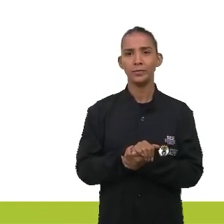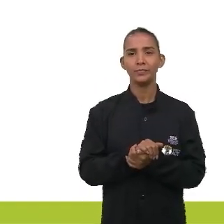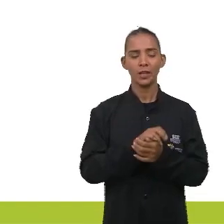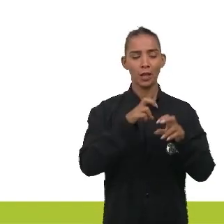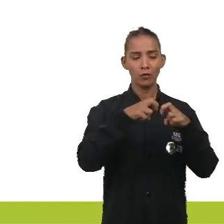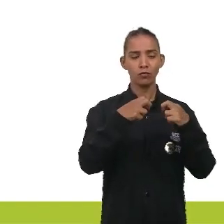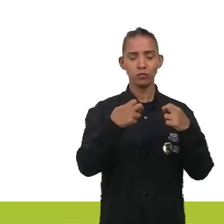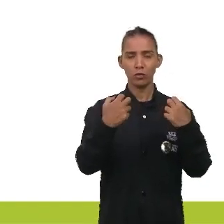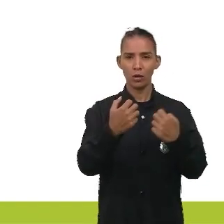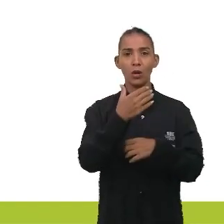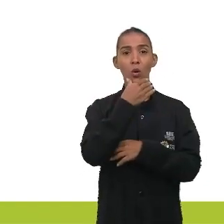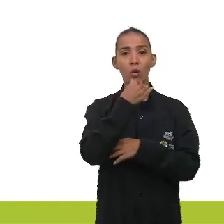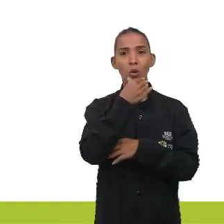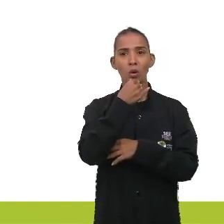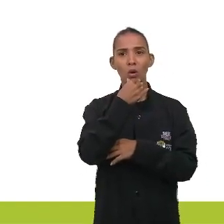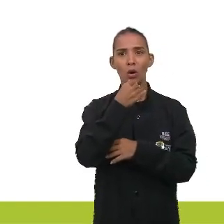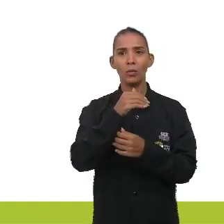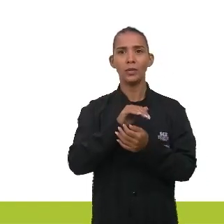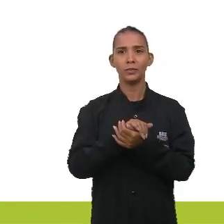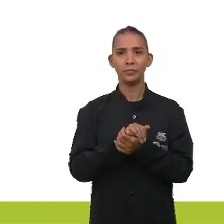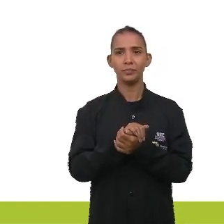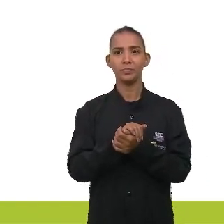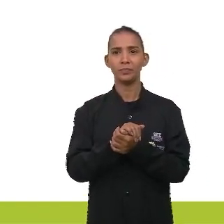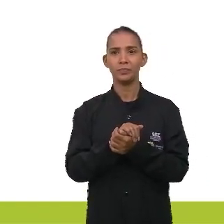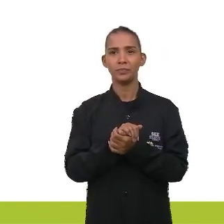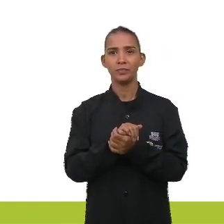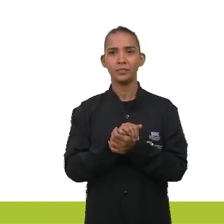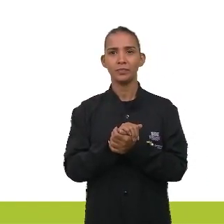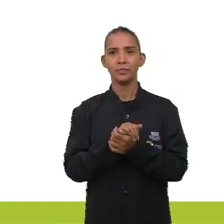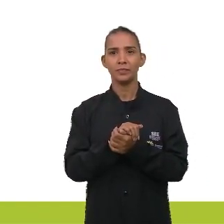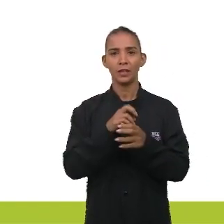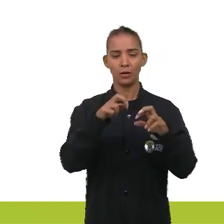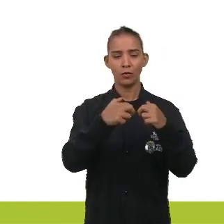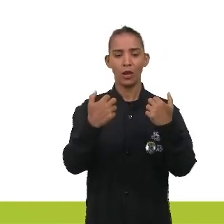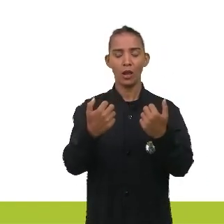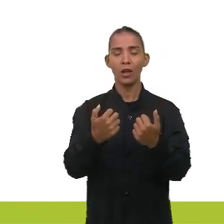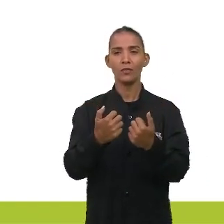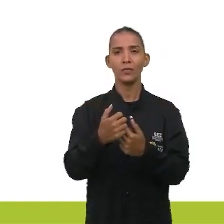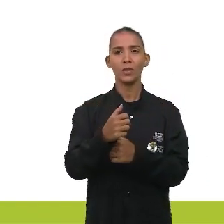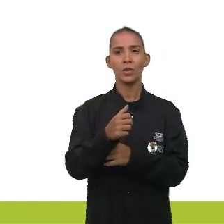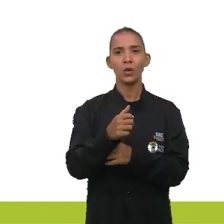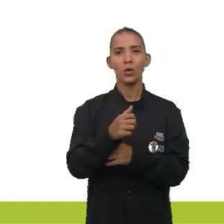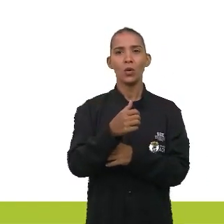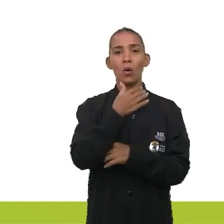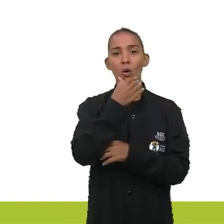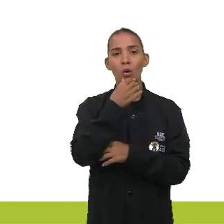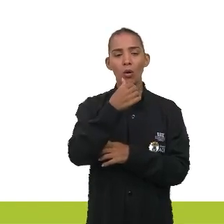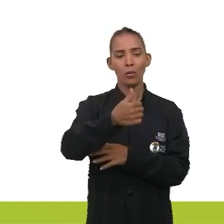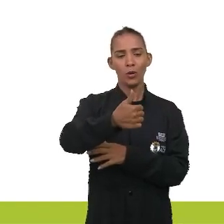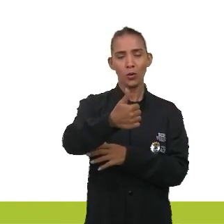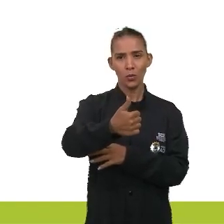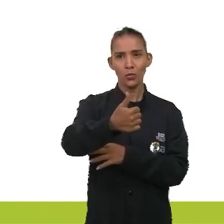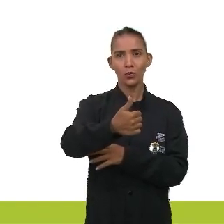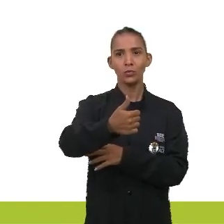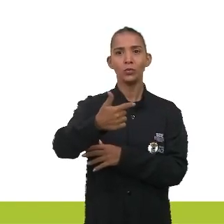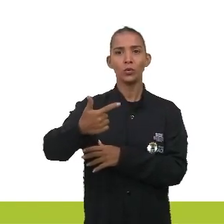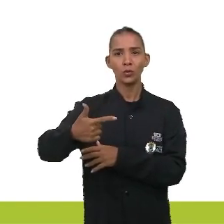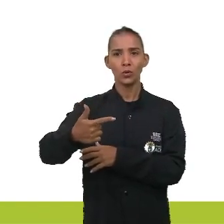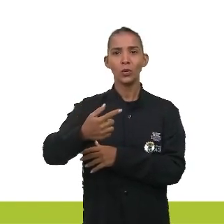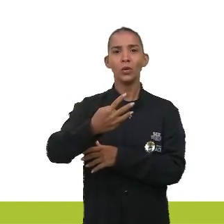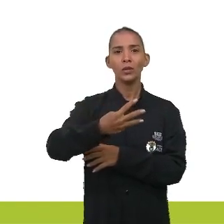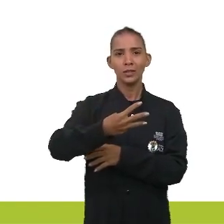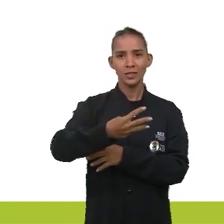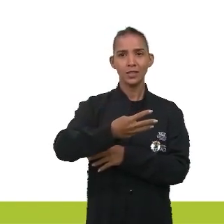Acomodando os homens, digamos que aqui esteja o homem 1, o homem 2, o homem 3 e o homem